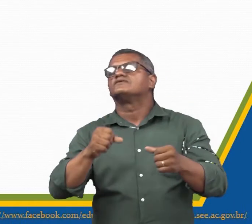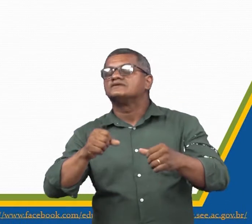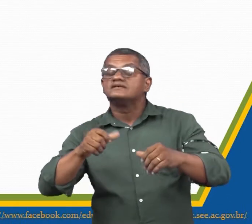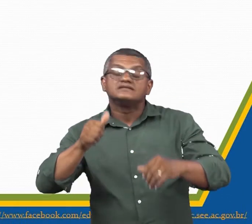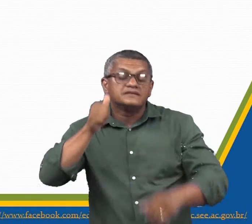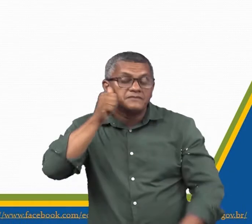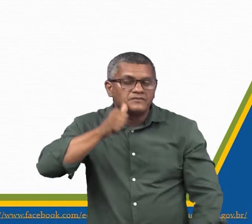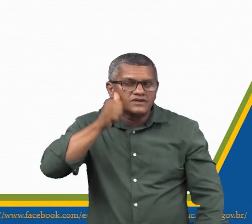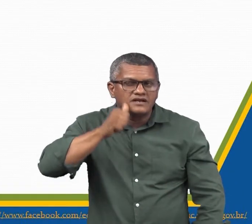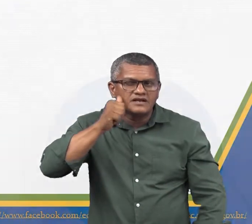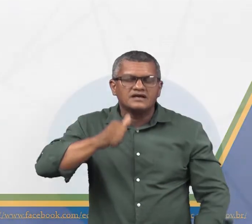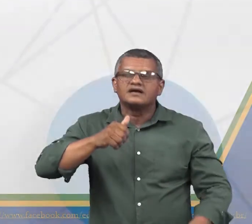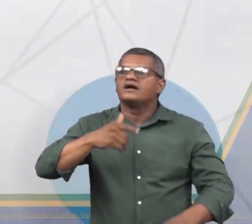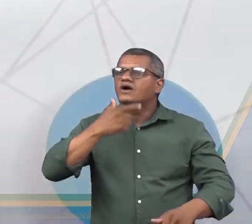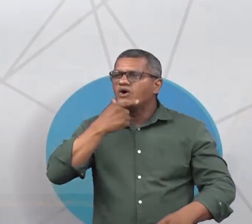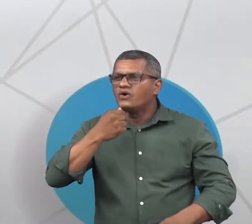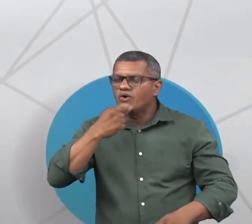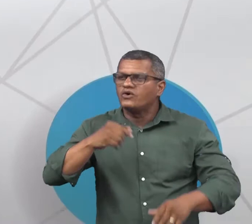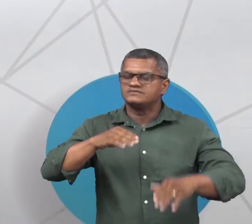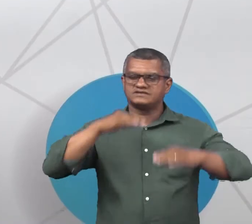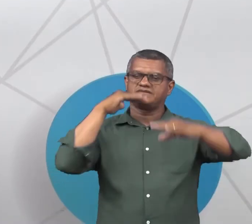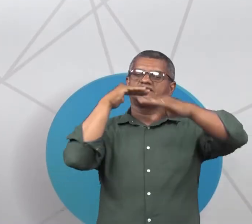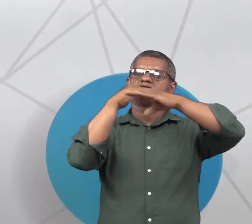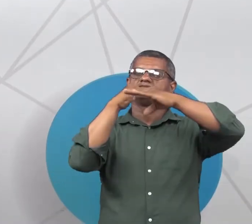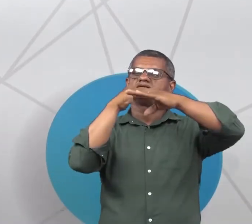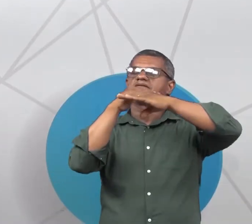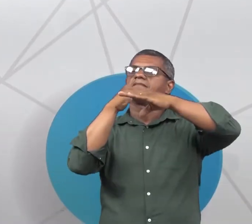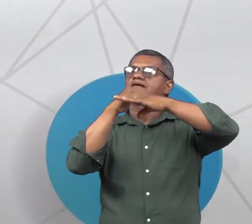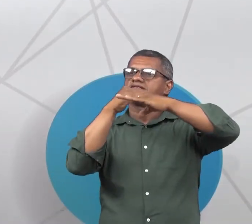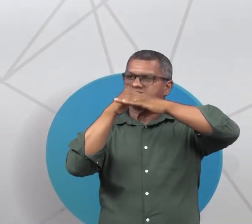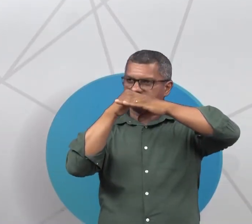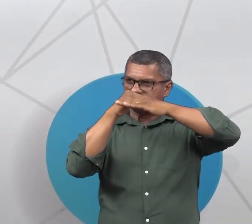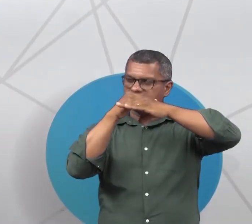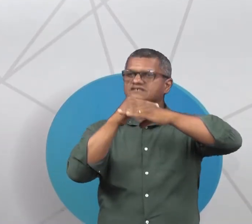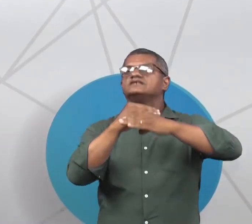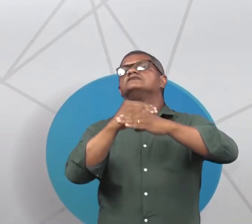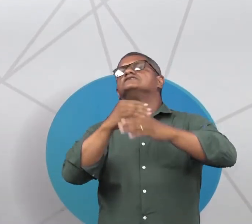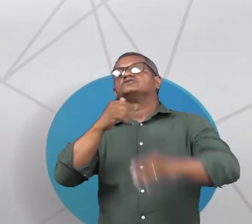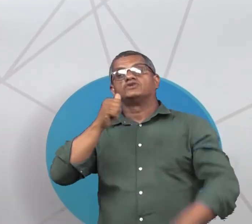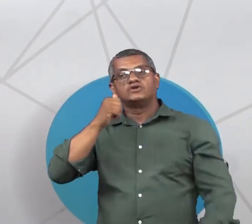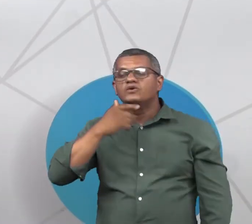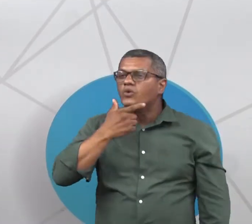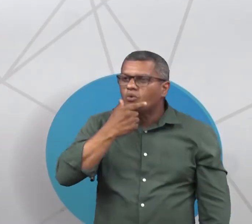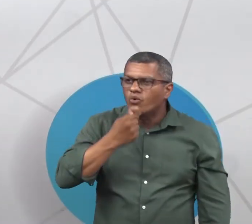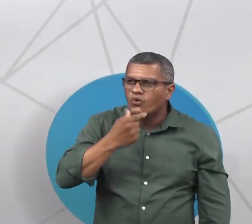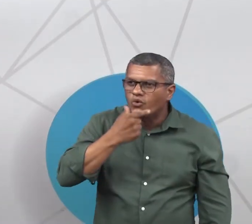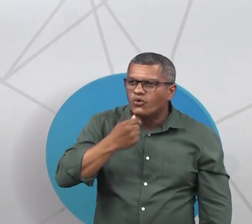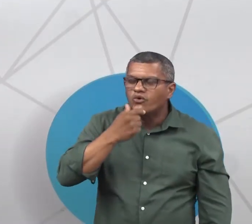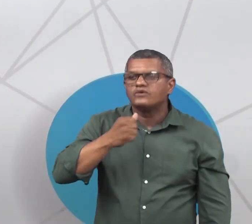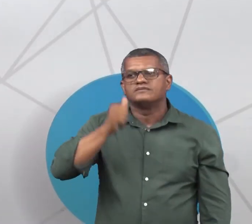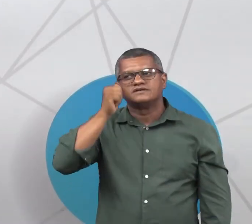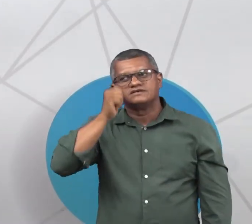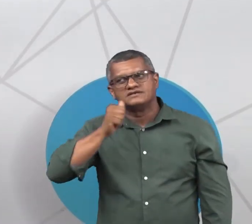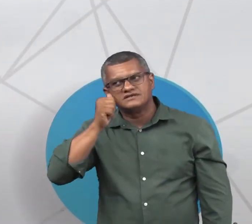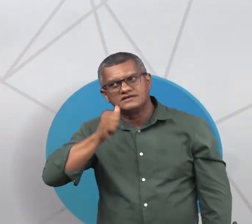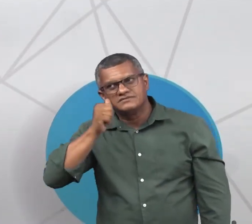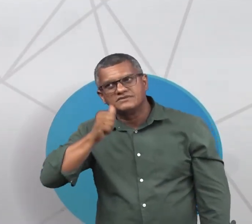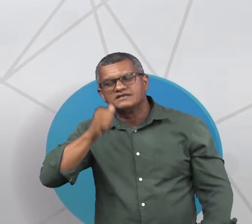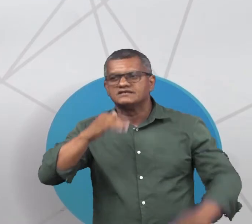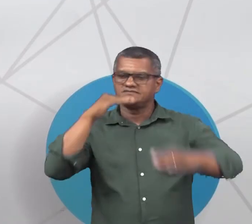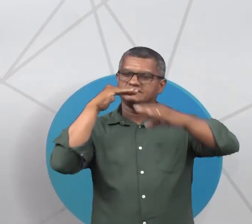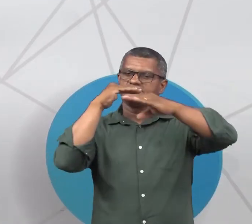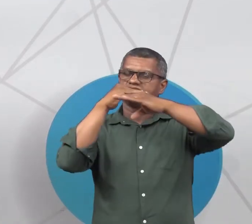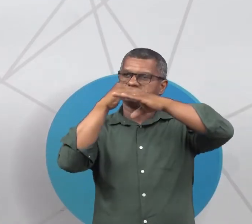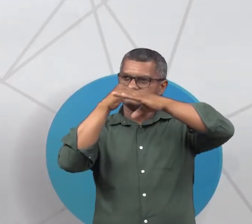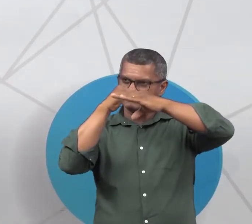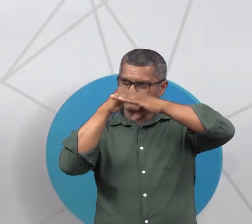mulheres, ou seja, uma equiparação entre o gênero masculino e entre o gênero